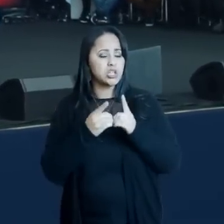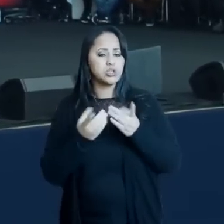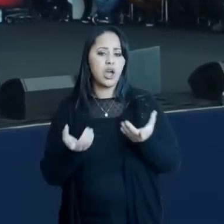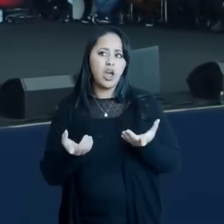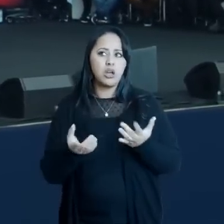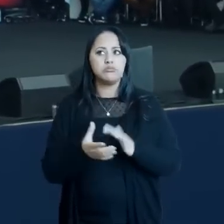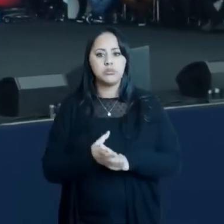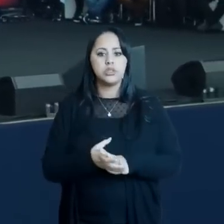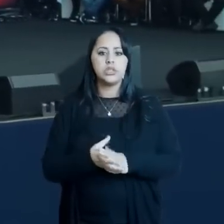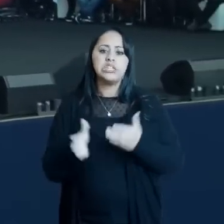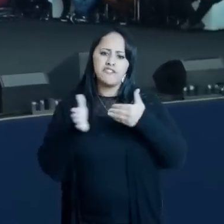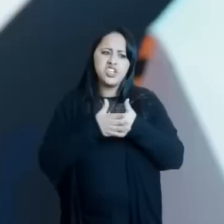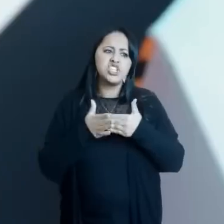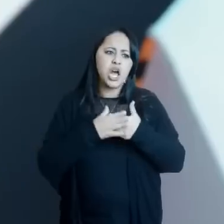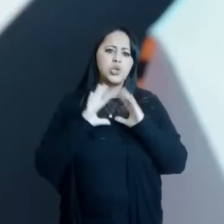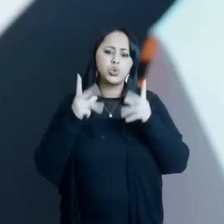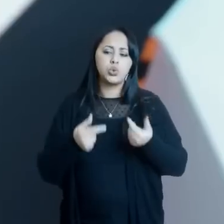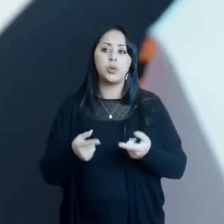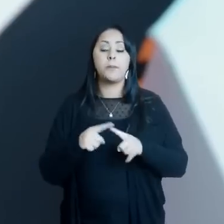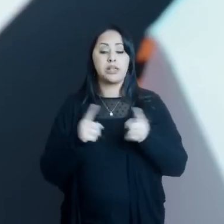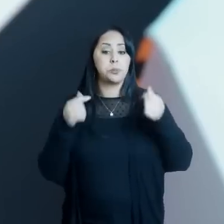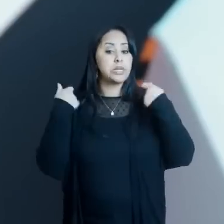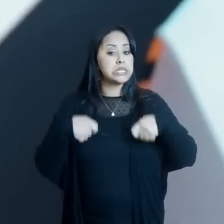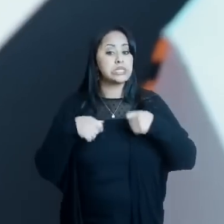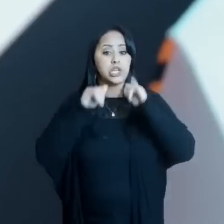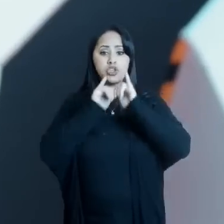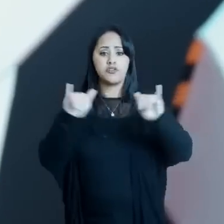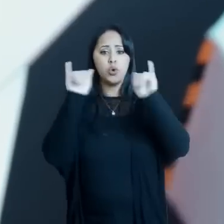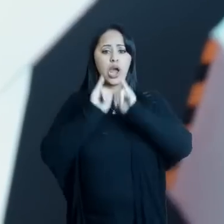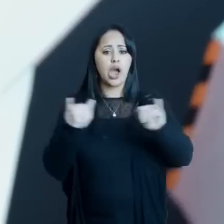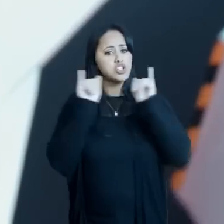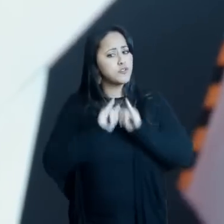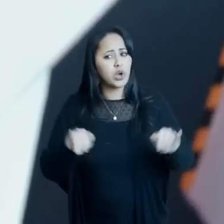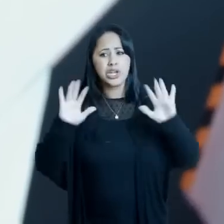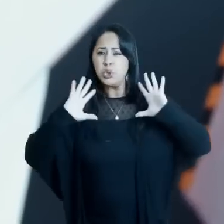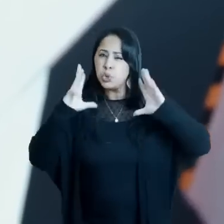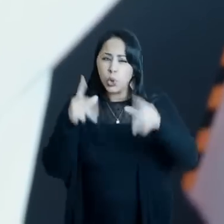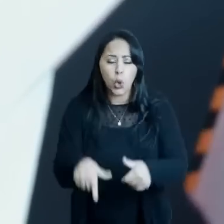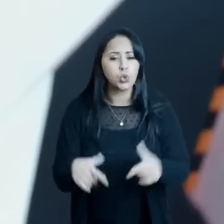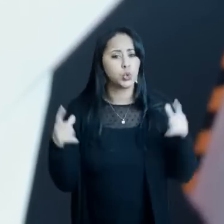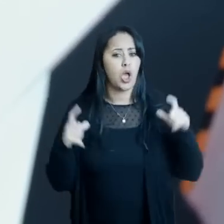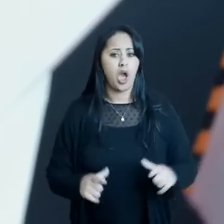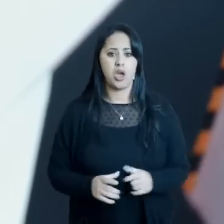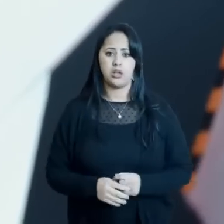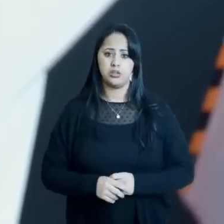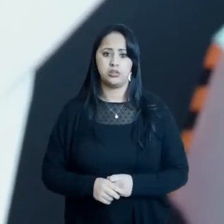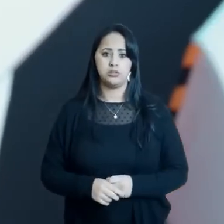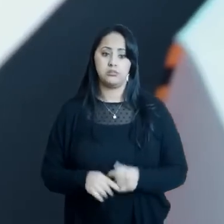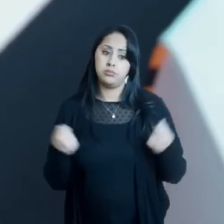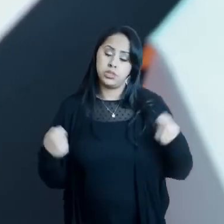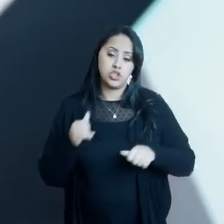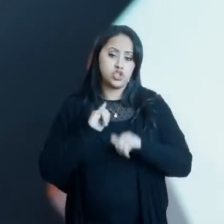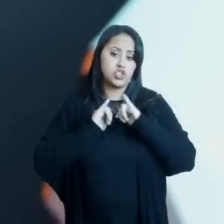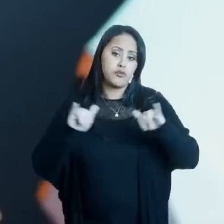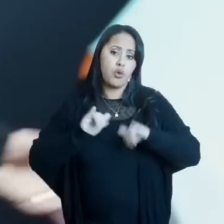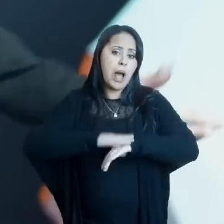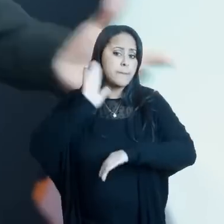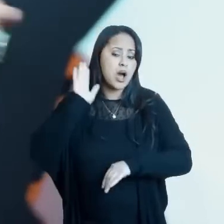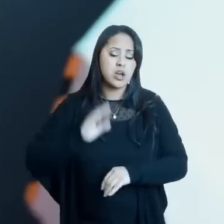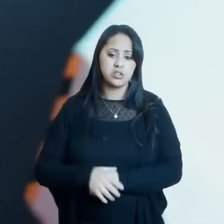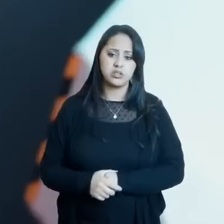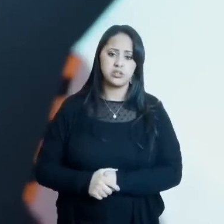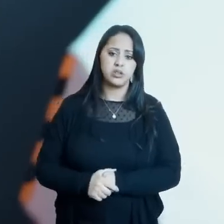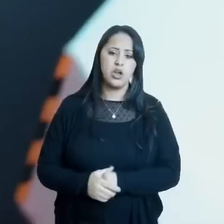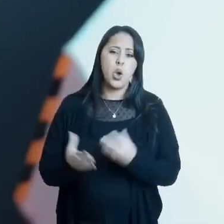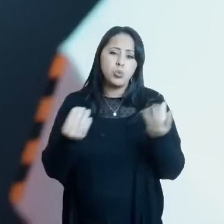né? Mas tem que divulgar. Tem que divulgar. Então divulgue tudo quanto é lugar que você puder divulgar. Divulga. Tem tanta gente que